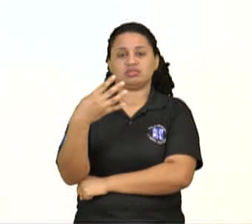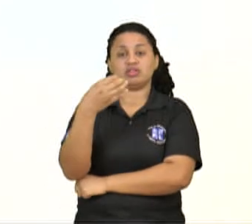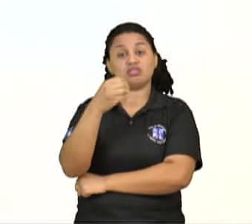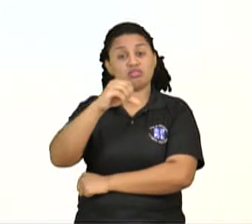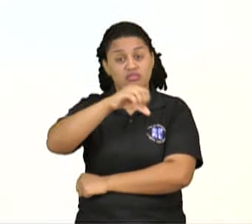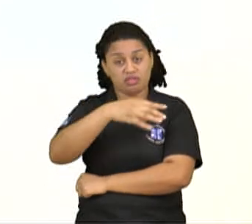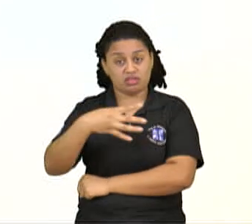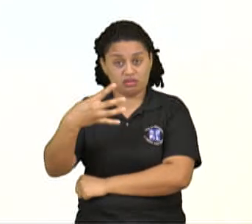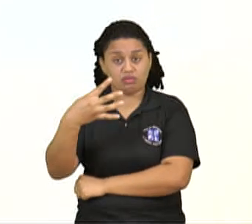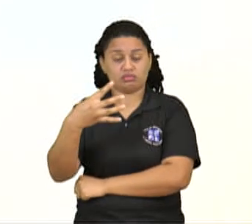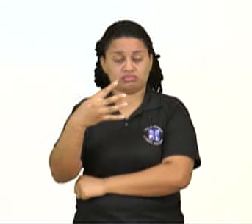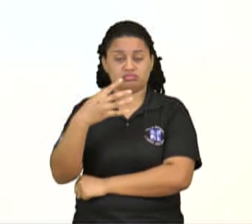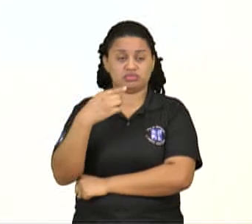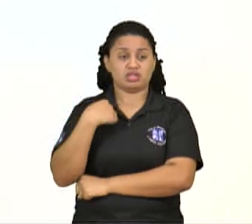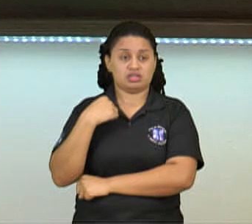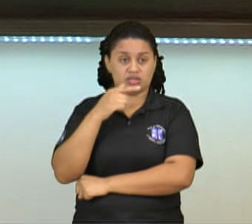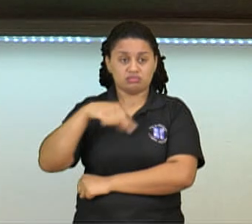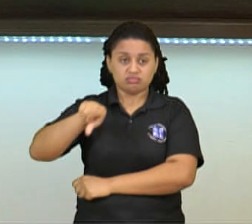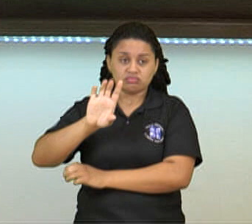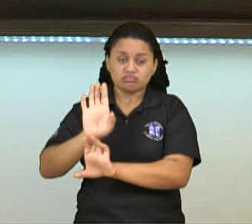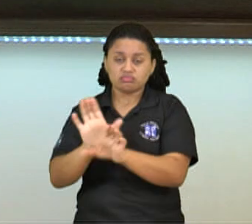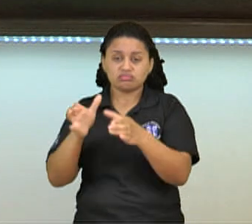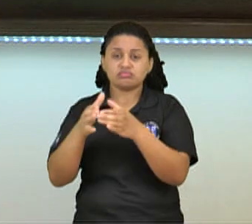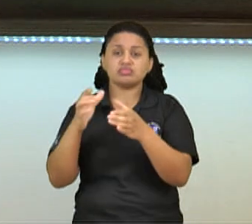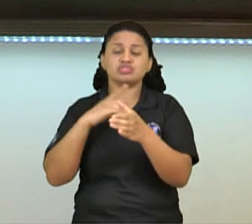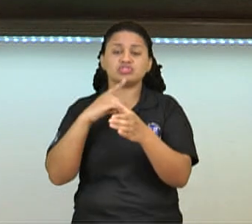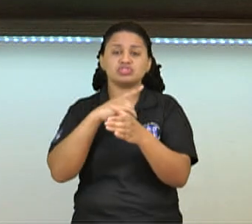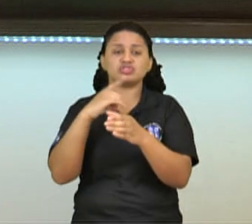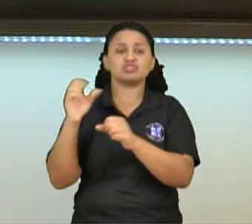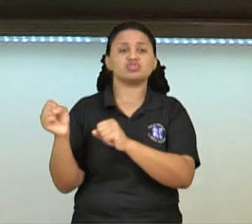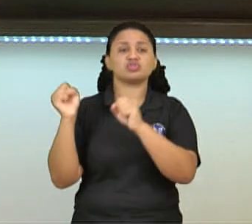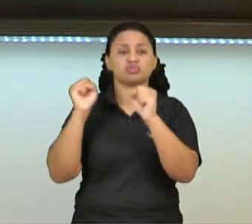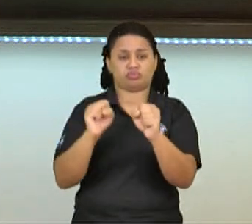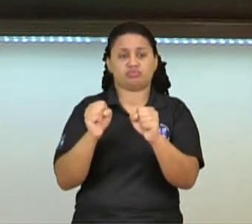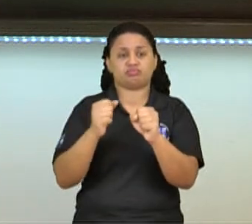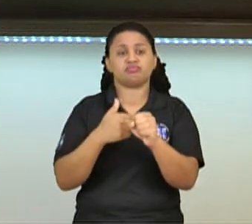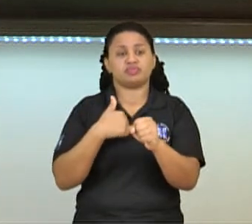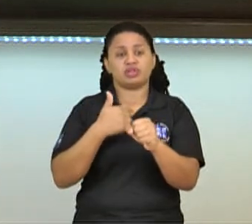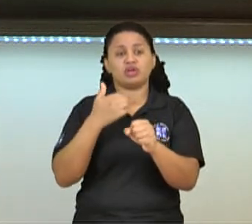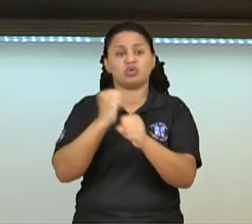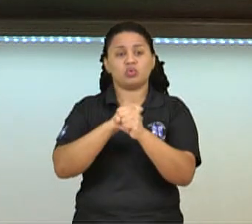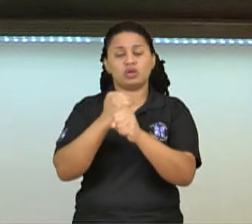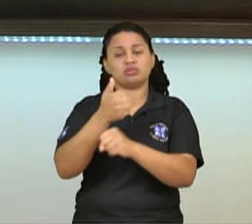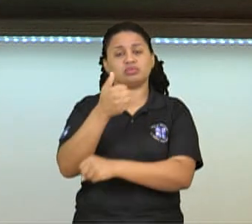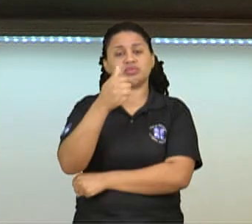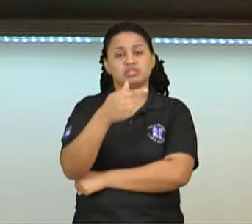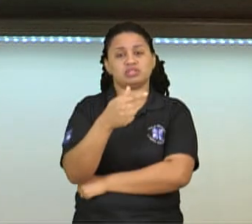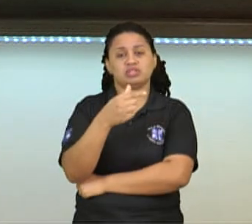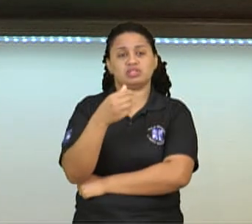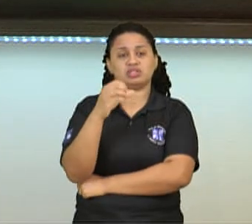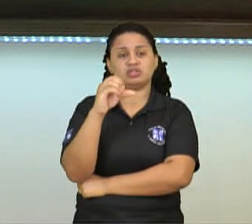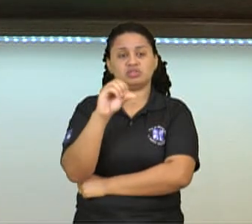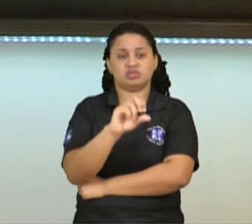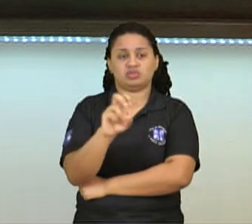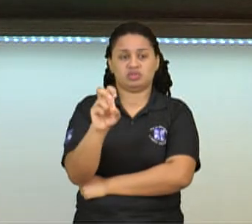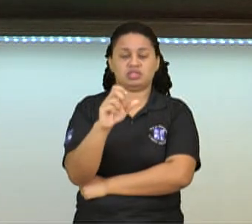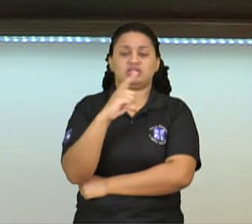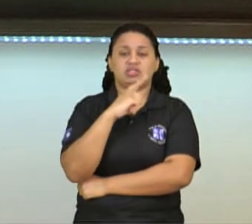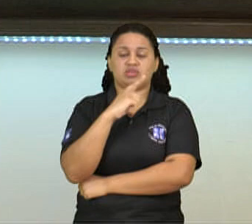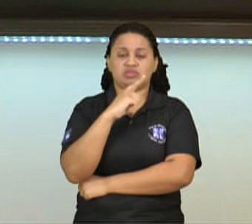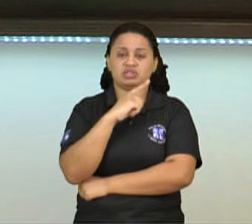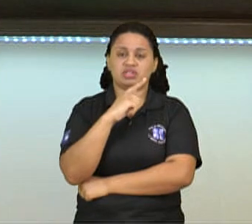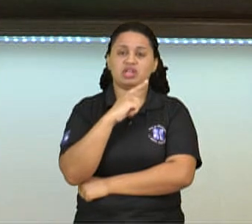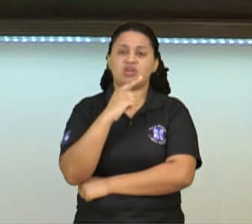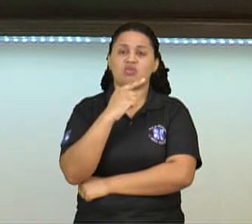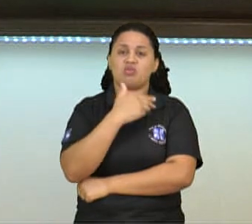nesse novo poder, retirando os jacobinos, eles vão instituir no ano de 1795 um novo